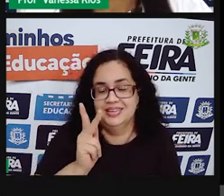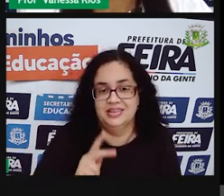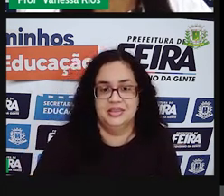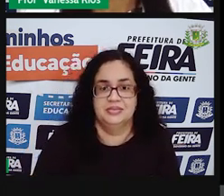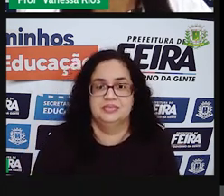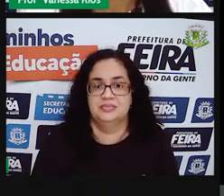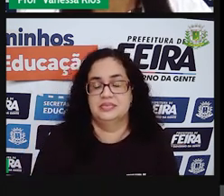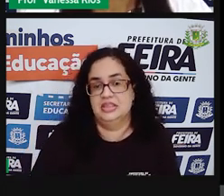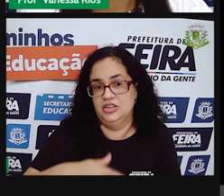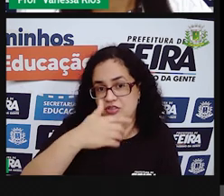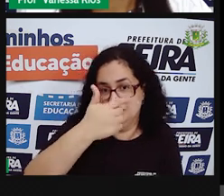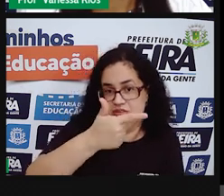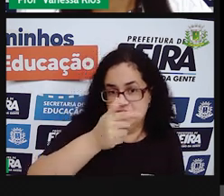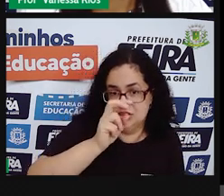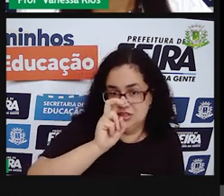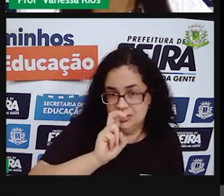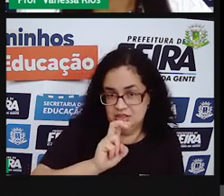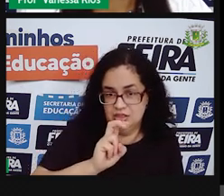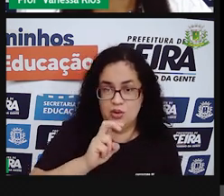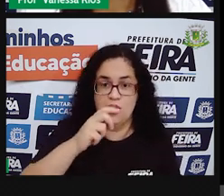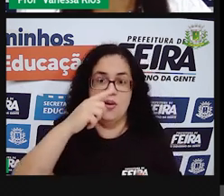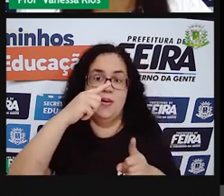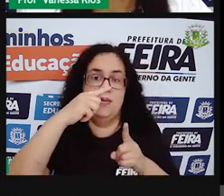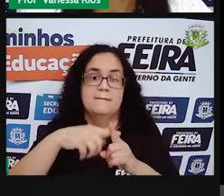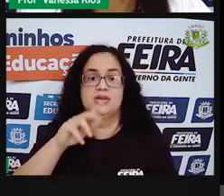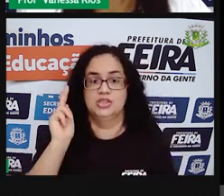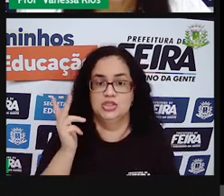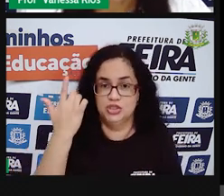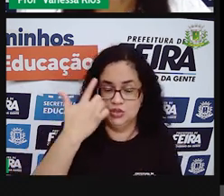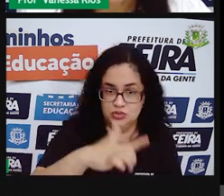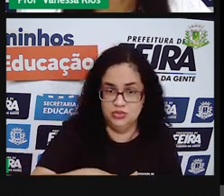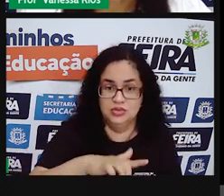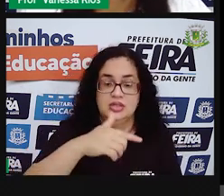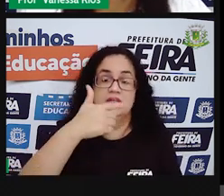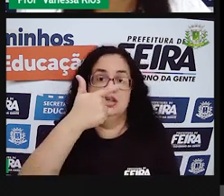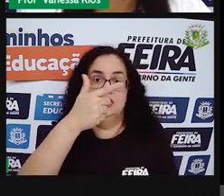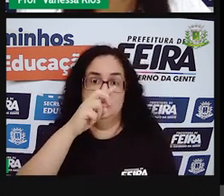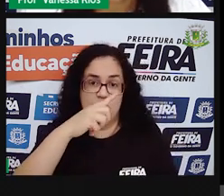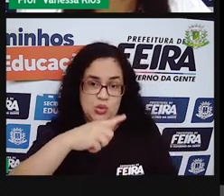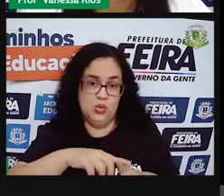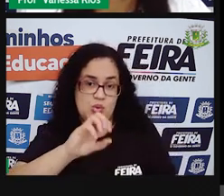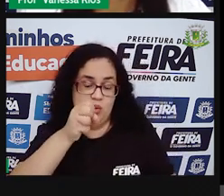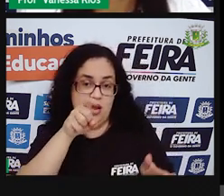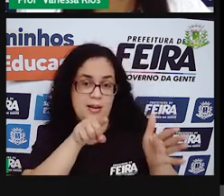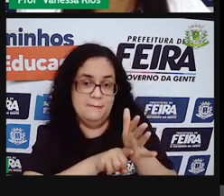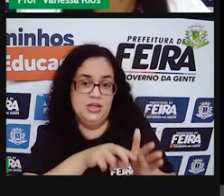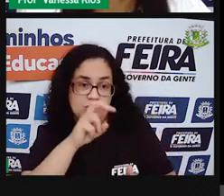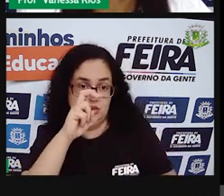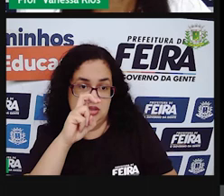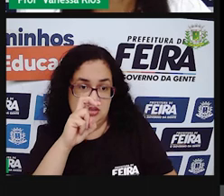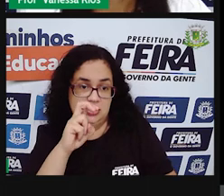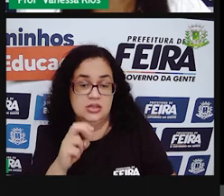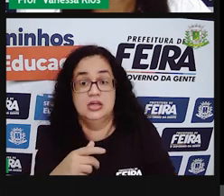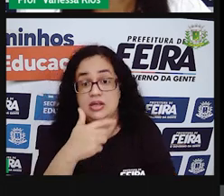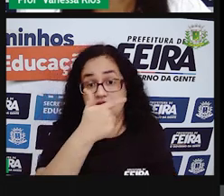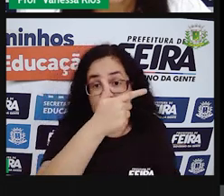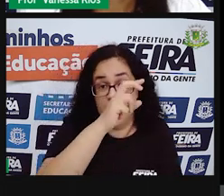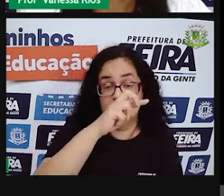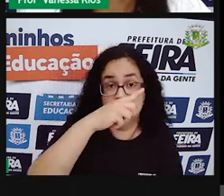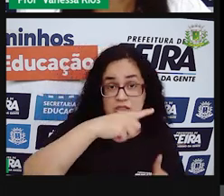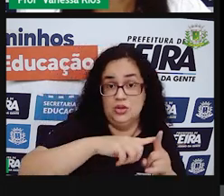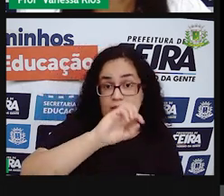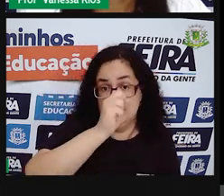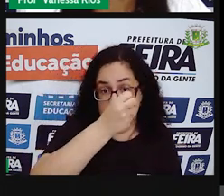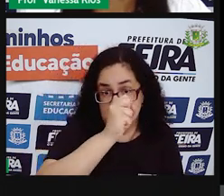consecutivamente. Então, 25, aí novamente eu coloco o padrão, mais 8, menos 5. 25